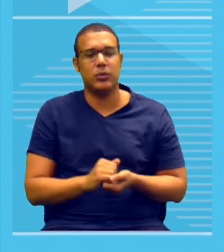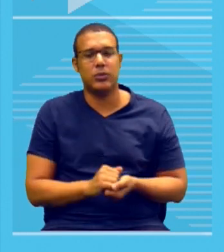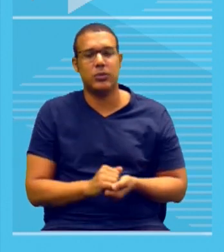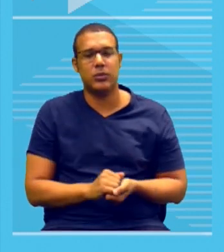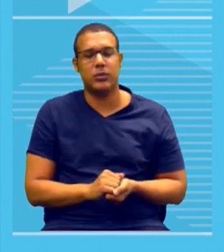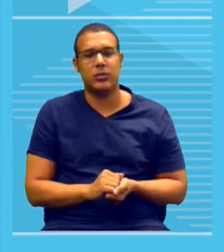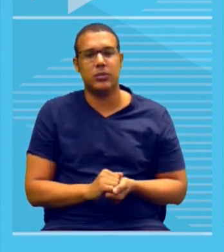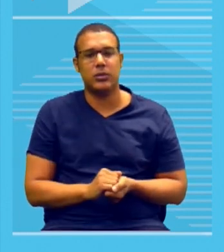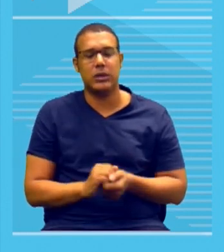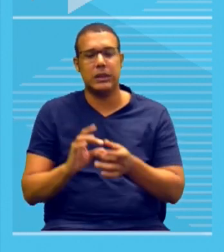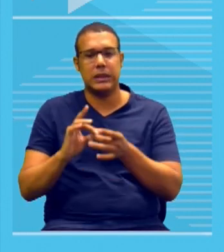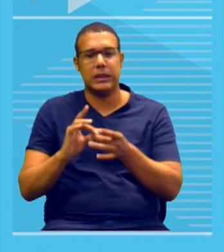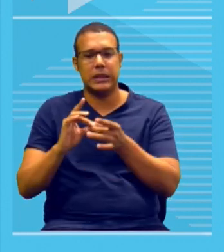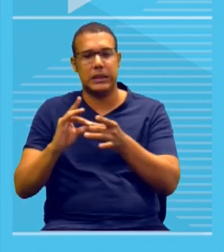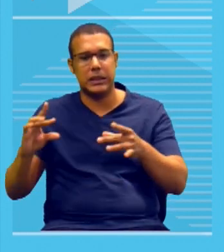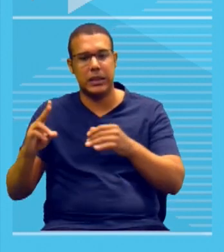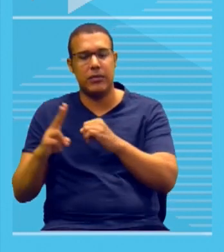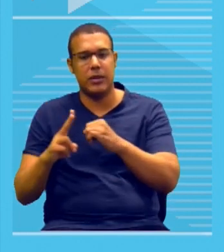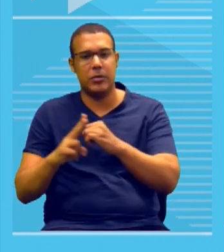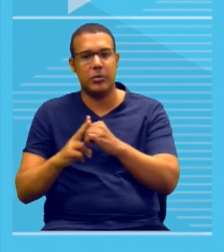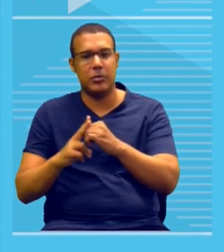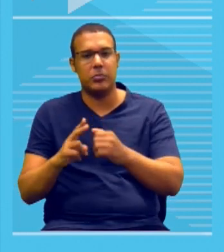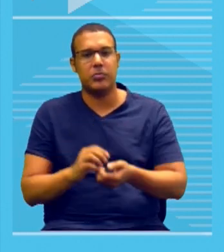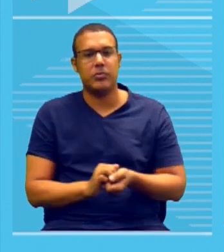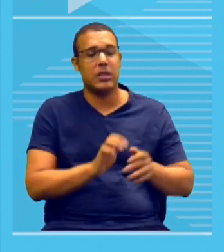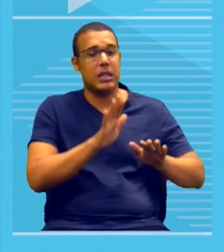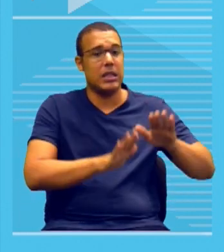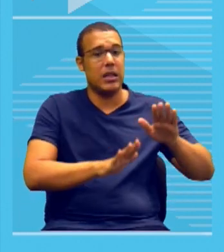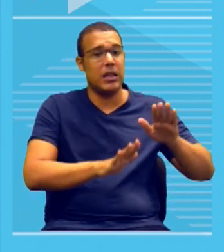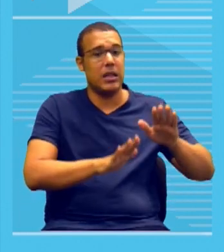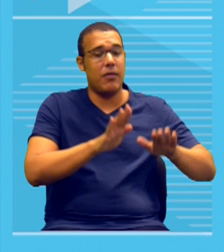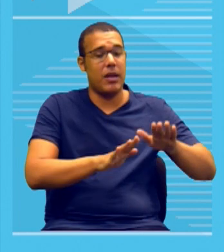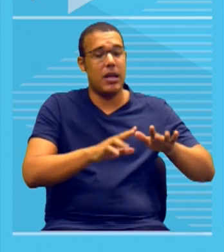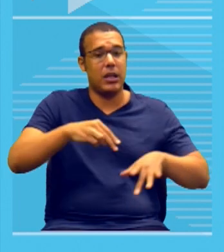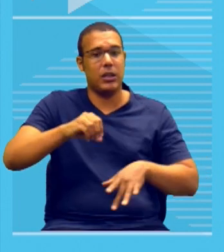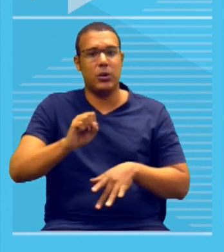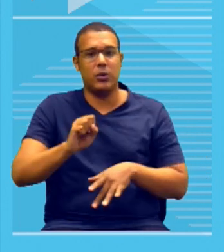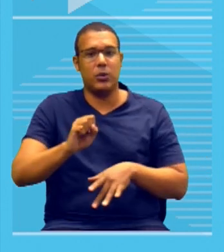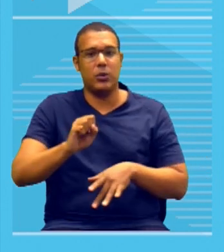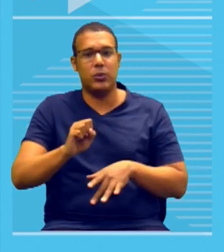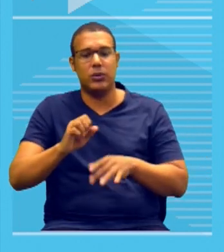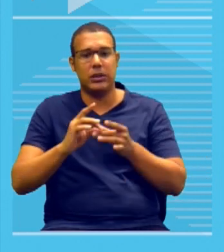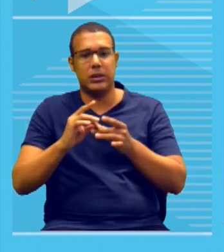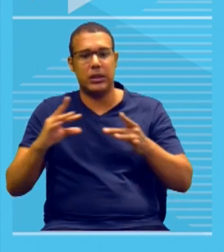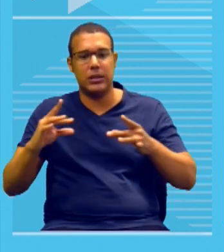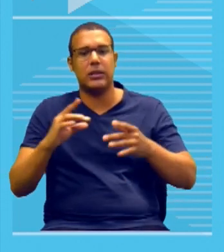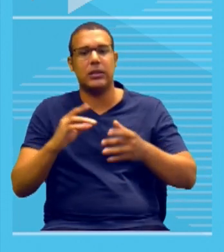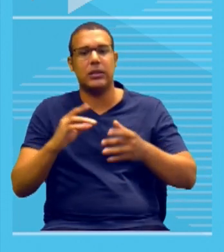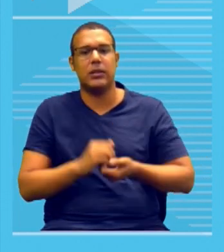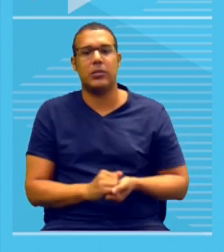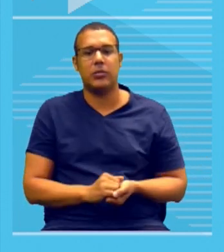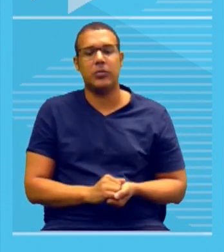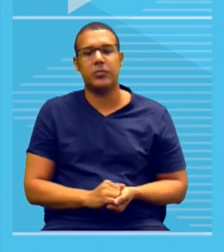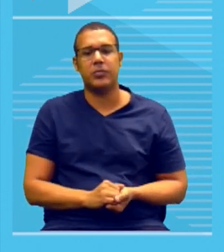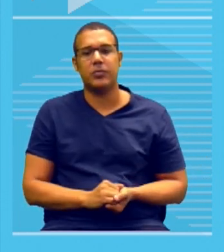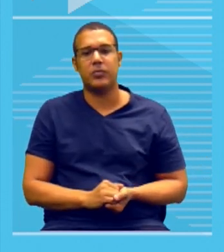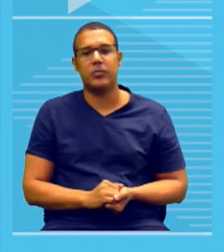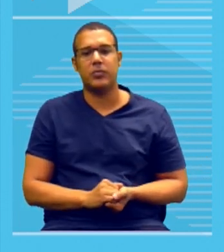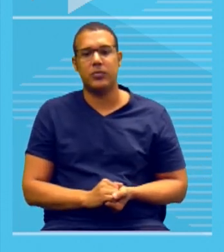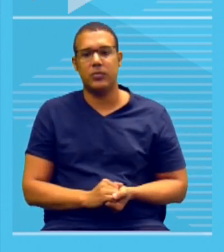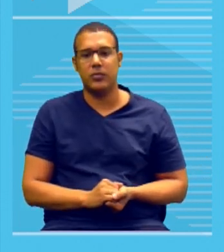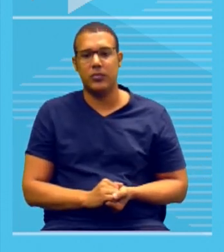verbo então talvez nos deixem sair Talvez